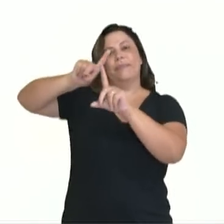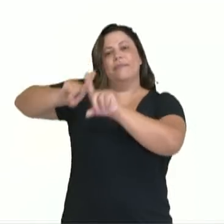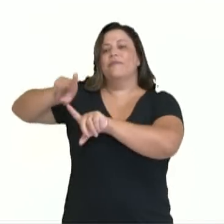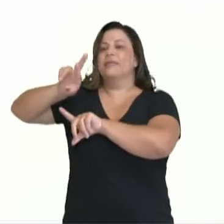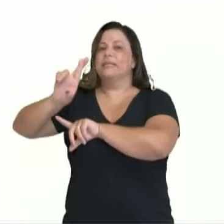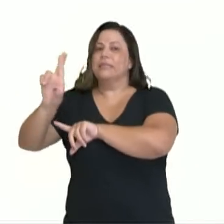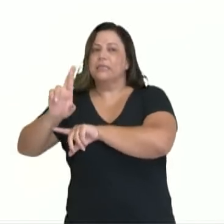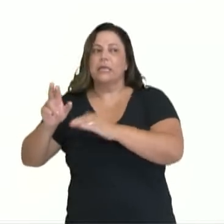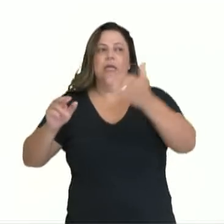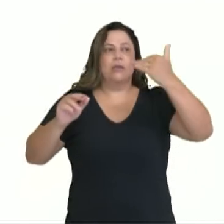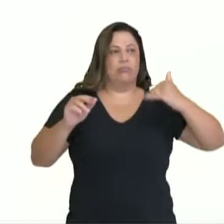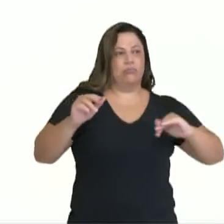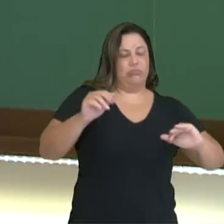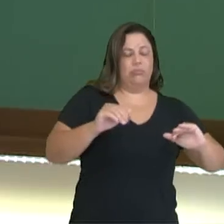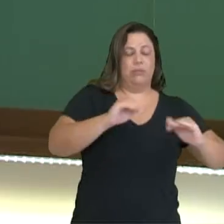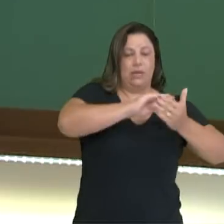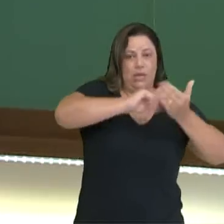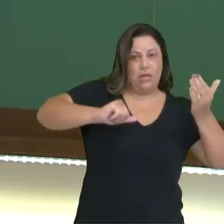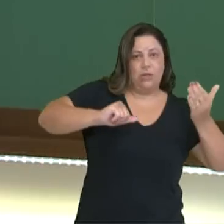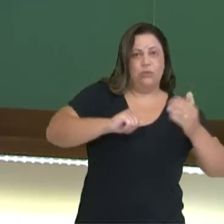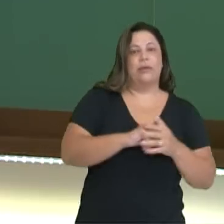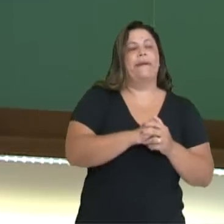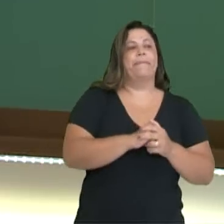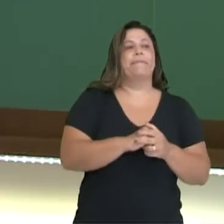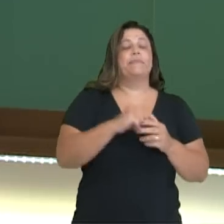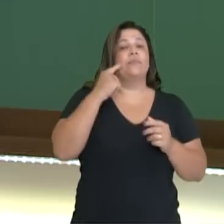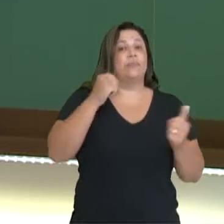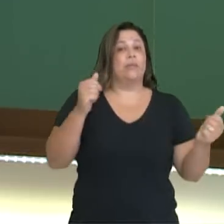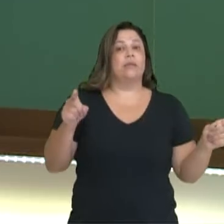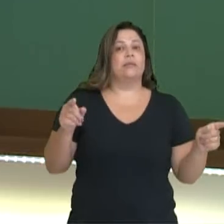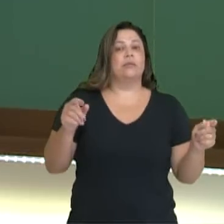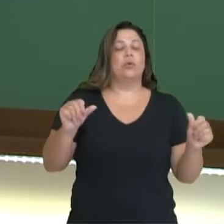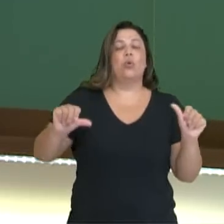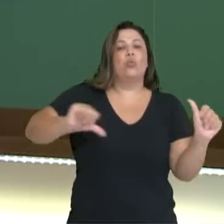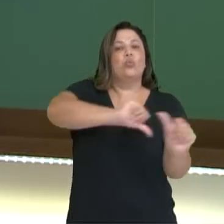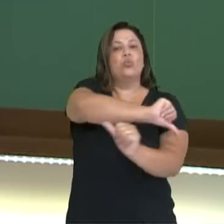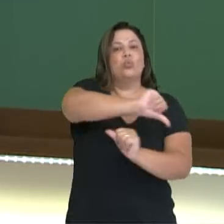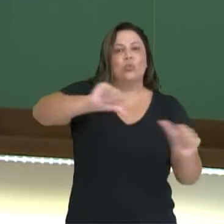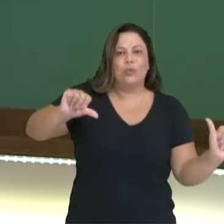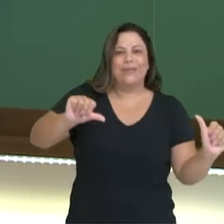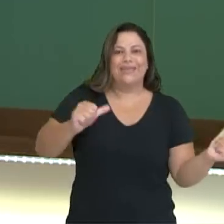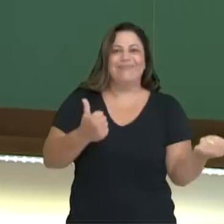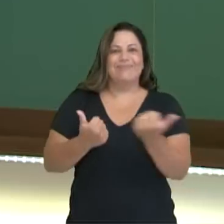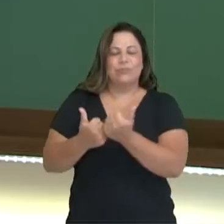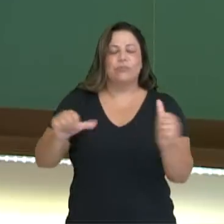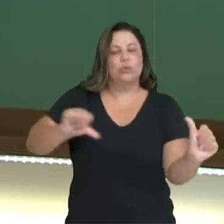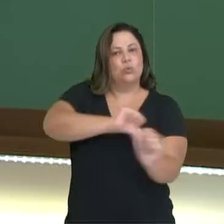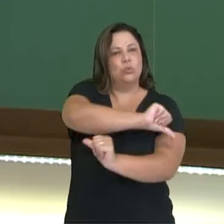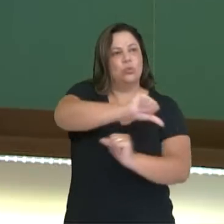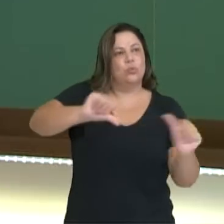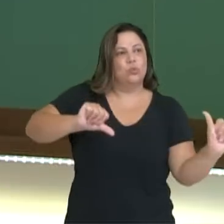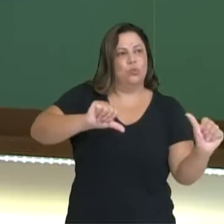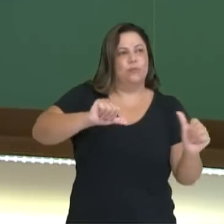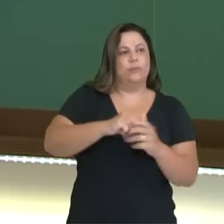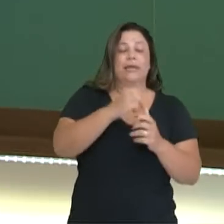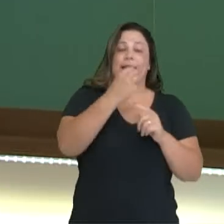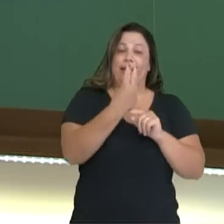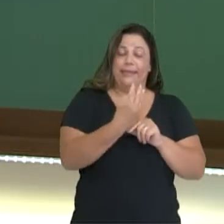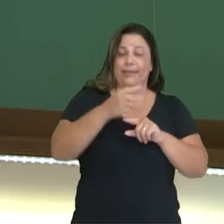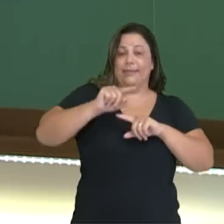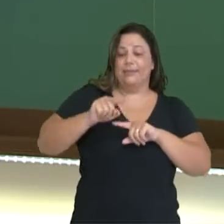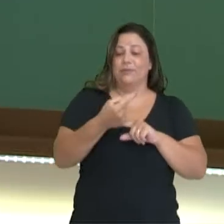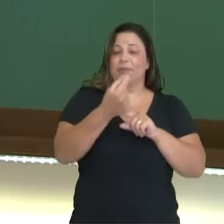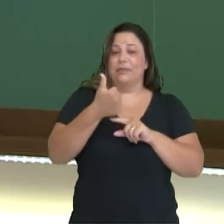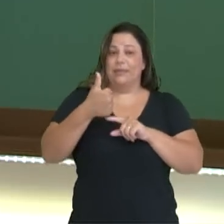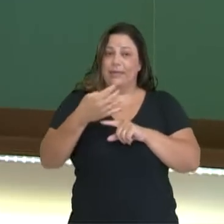eu vou isolar. Vejam, eu substituí o π por 3,14, por